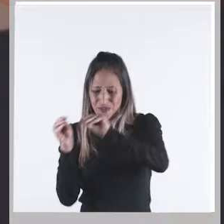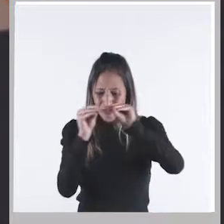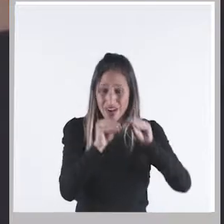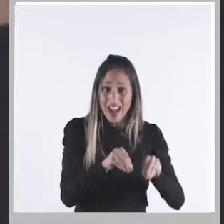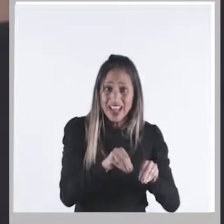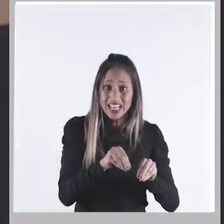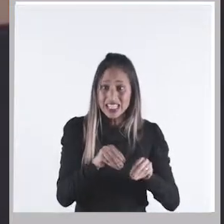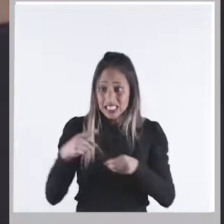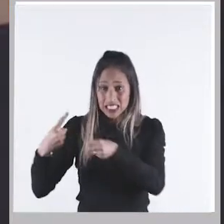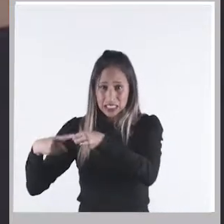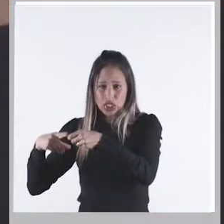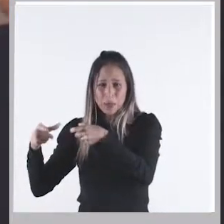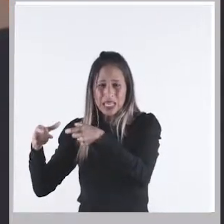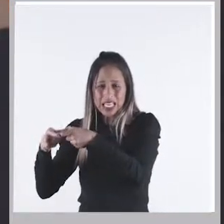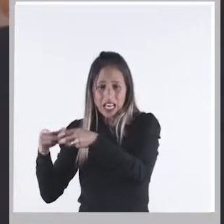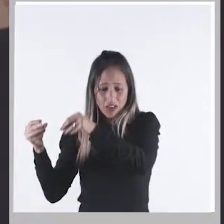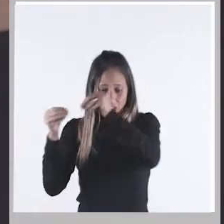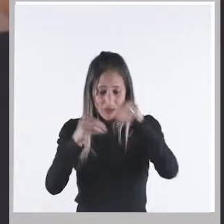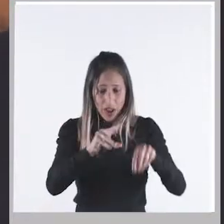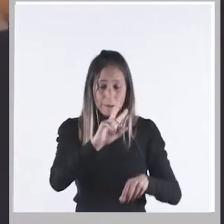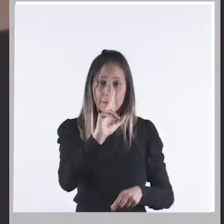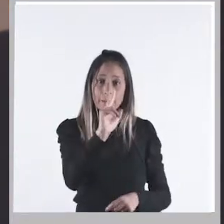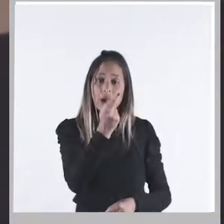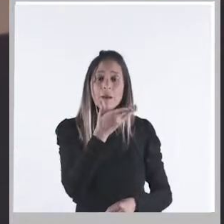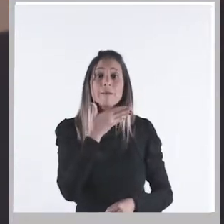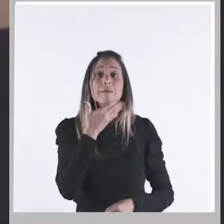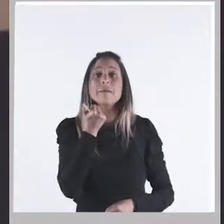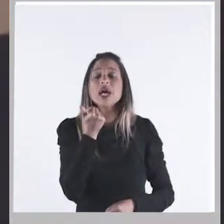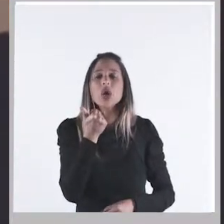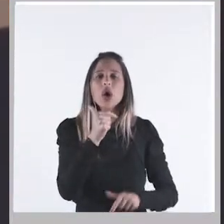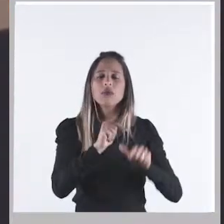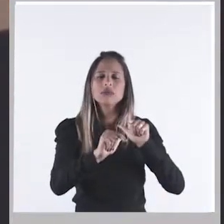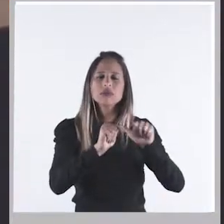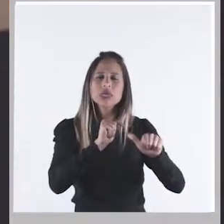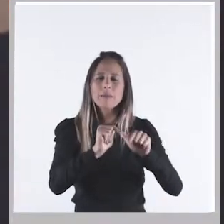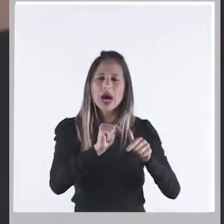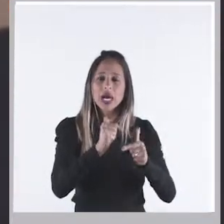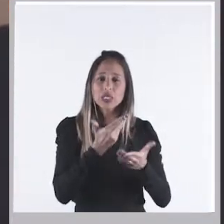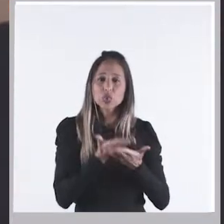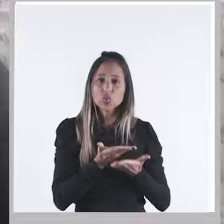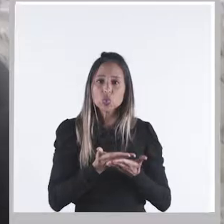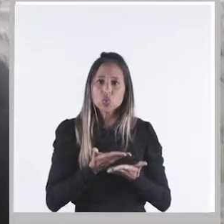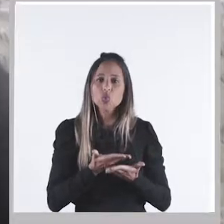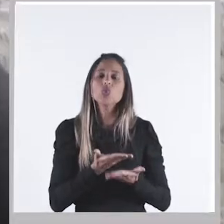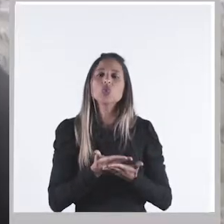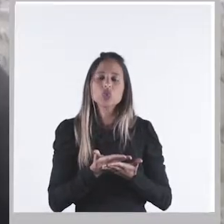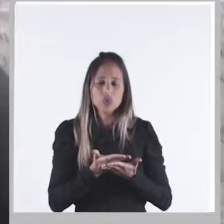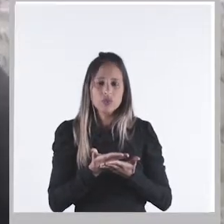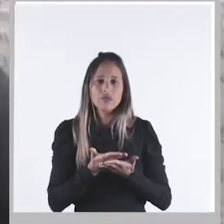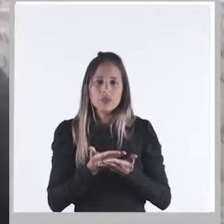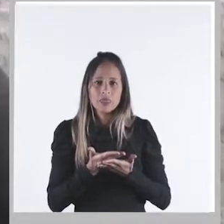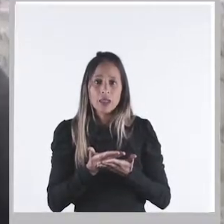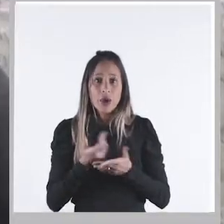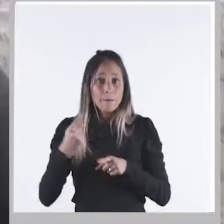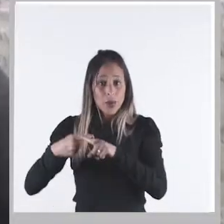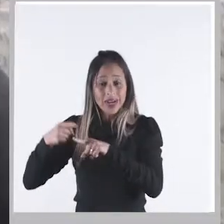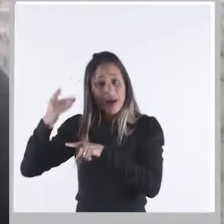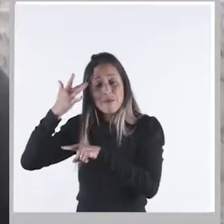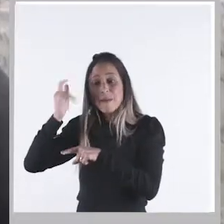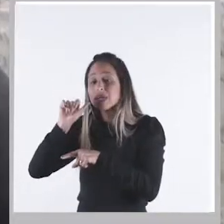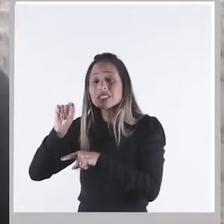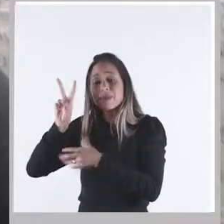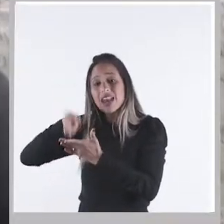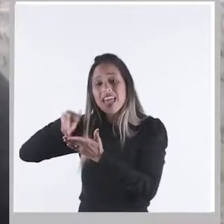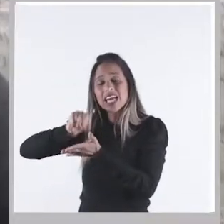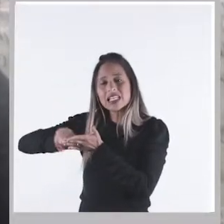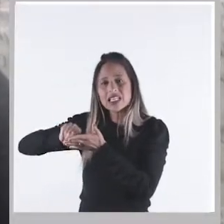Belo Horizonte, buscando melhores condições para a gente de trabalho e de estudo, né? Até por ela não ter sido